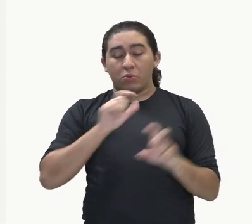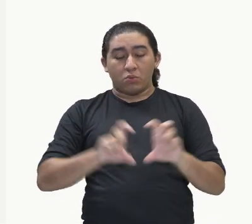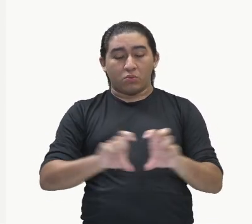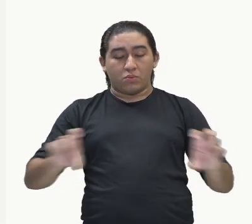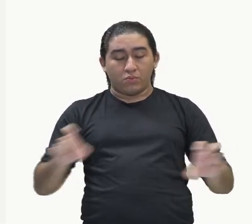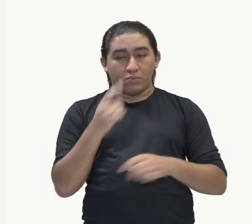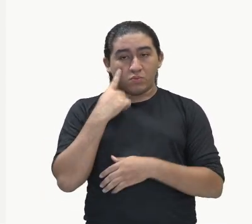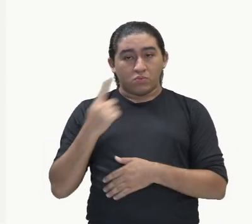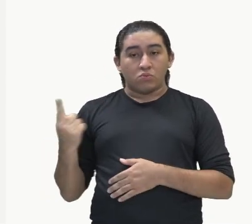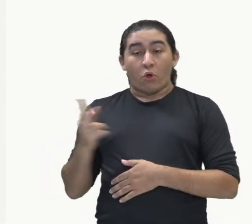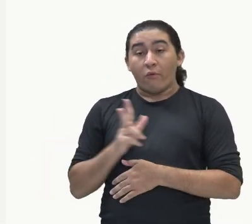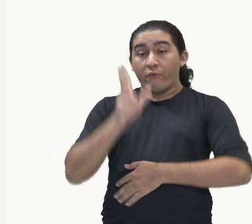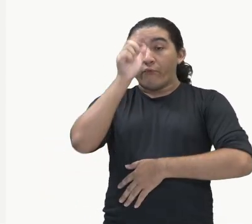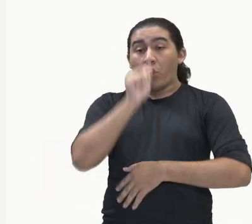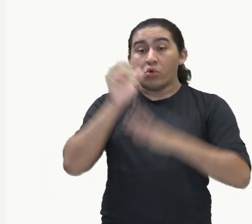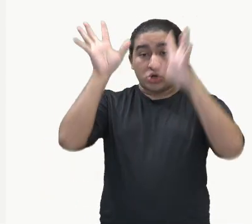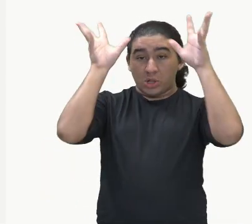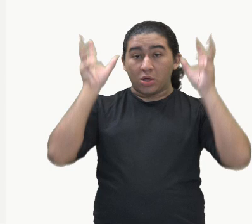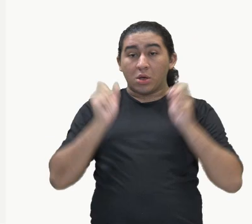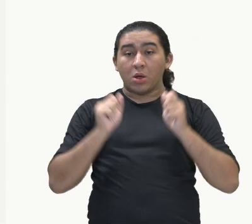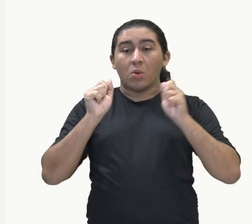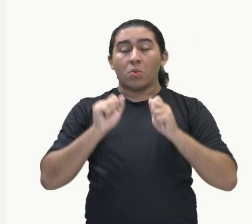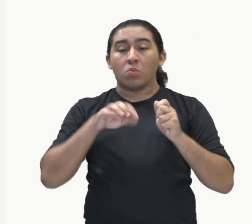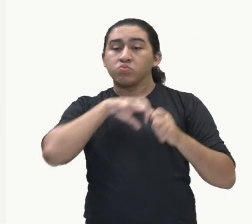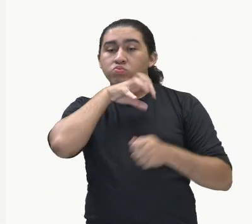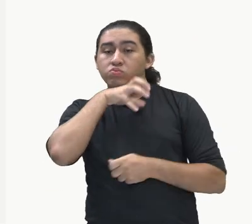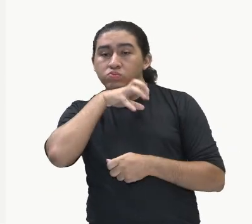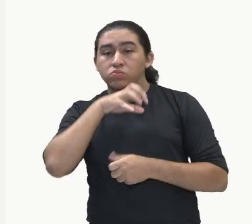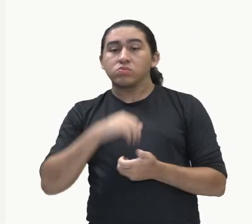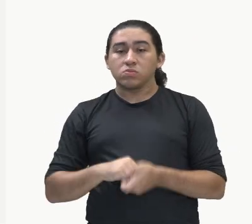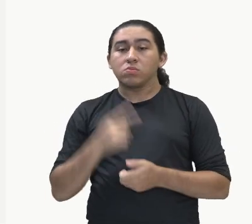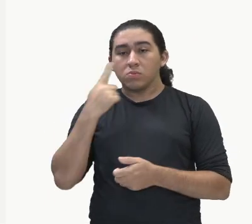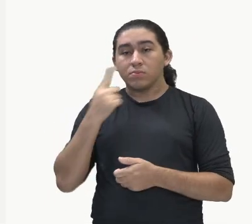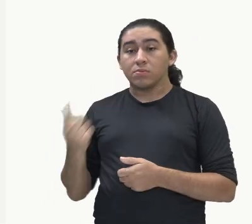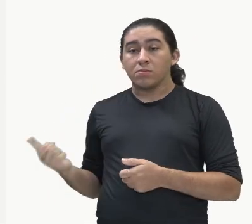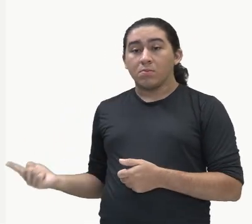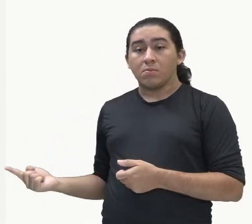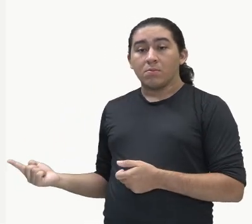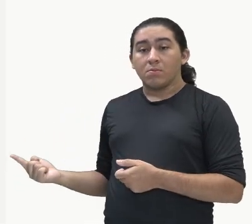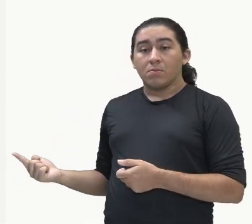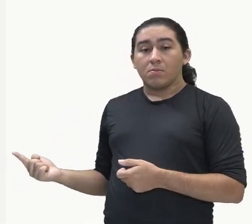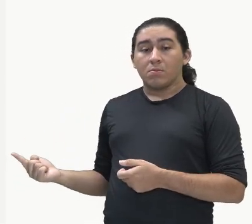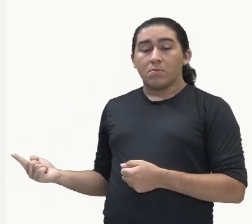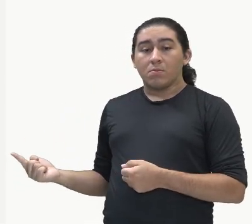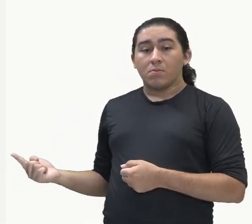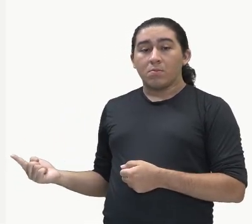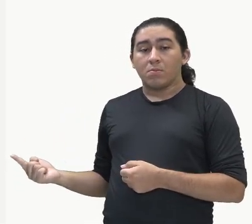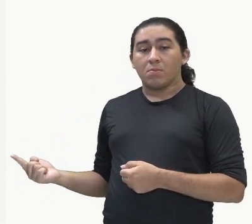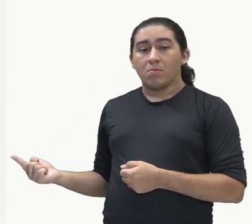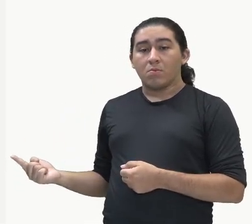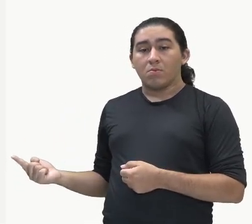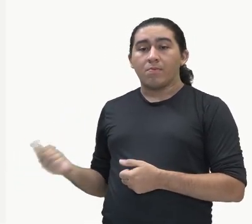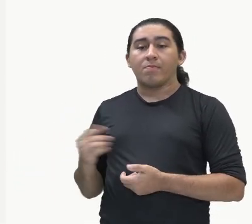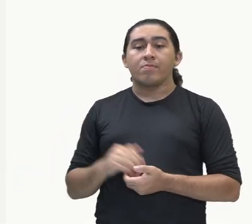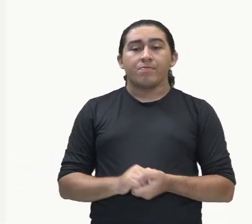o feroz leão. First lion é o adjetivo